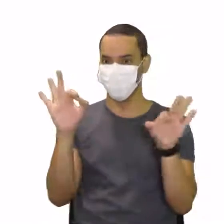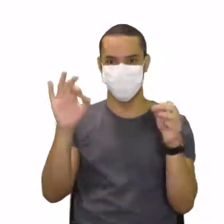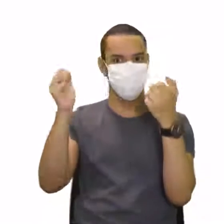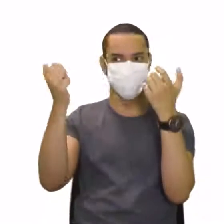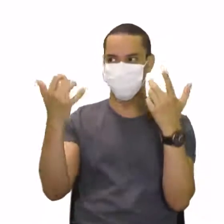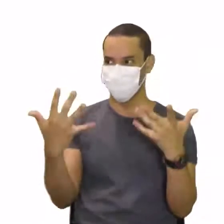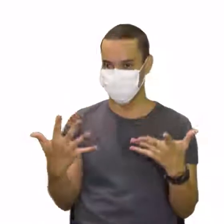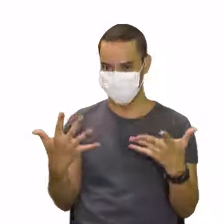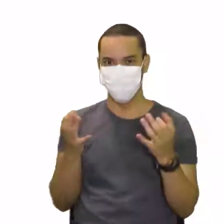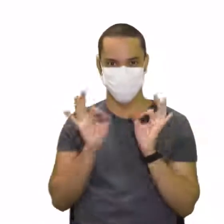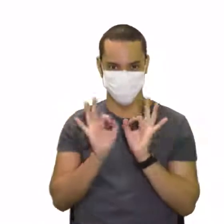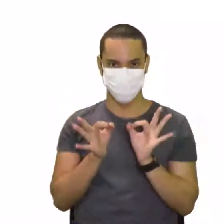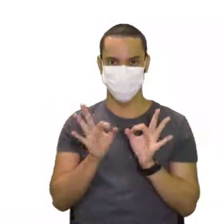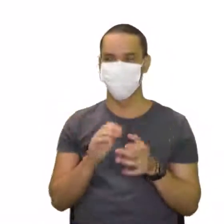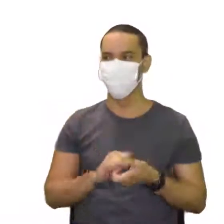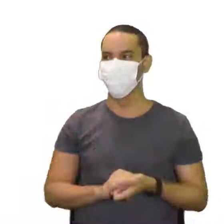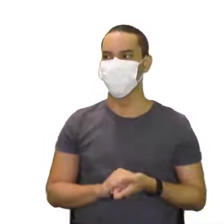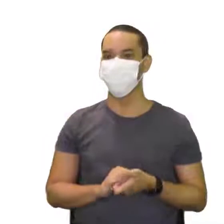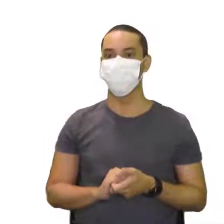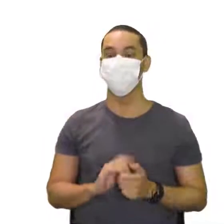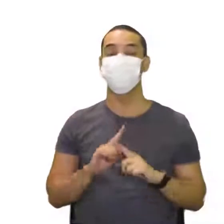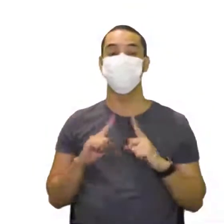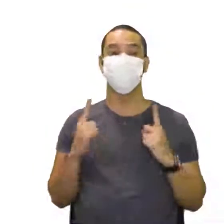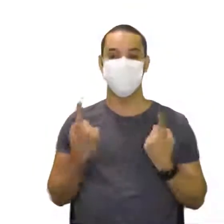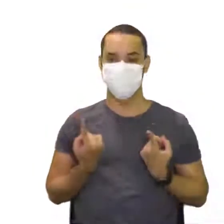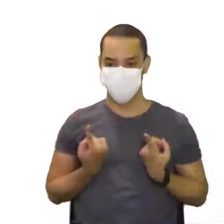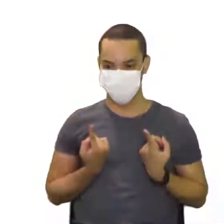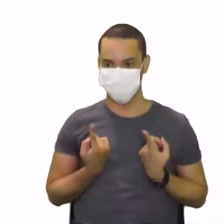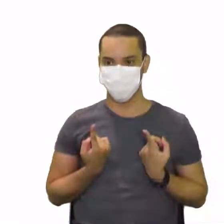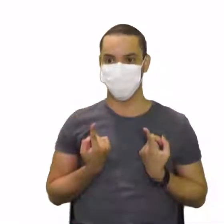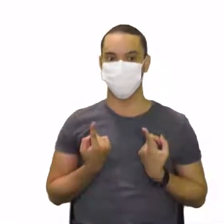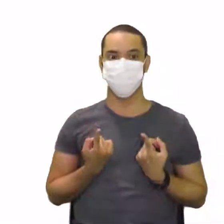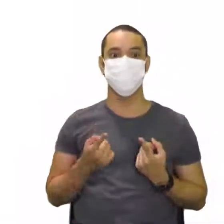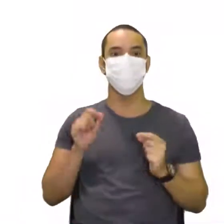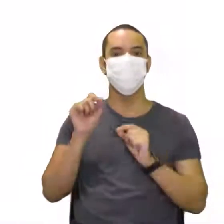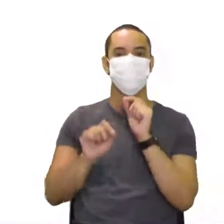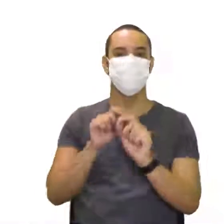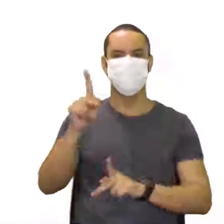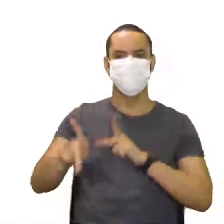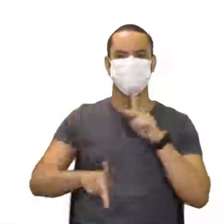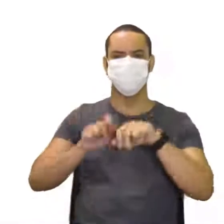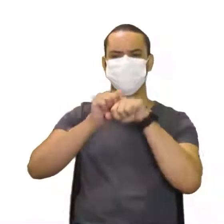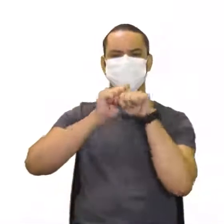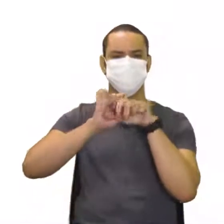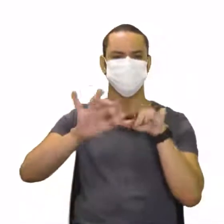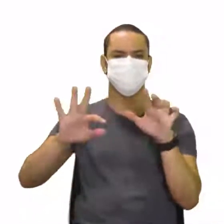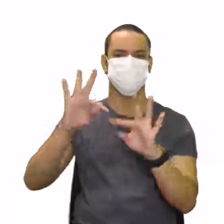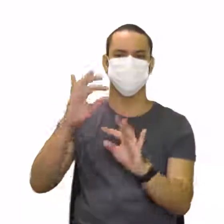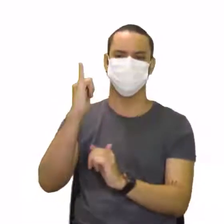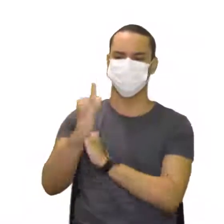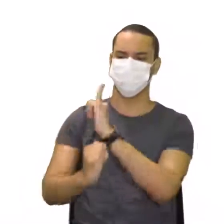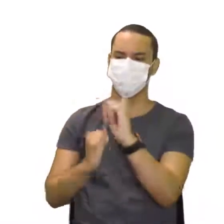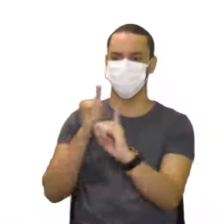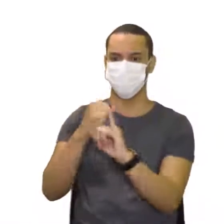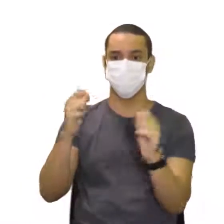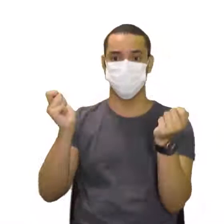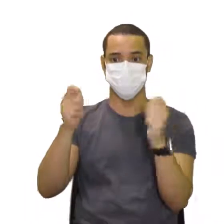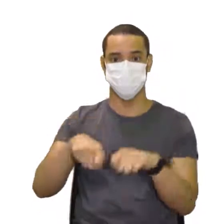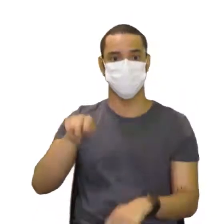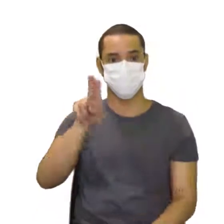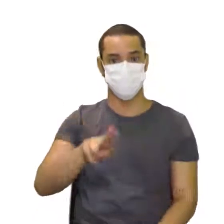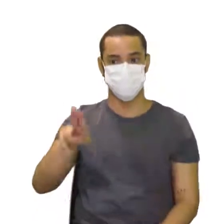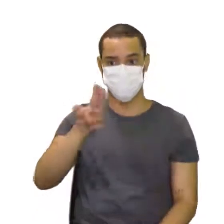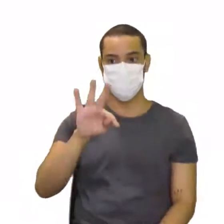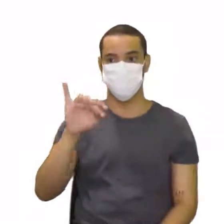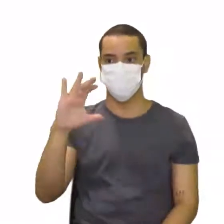aqui no meio, ok? No entanto, foi a popularização da internet que potencializou os usos das